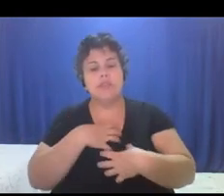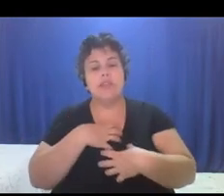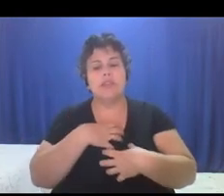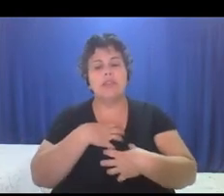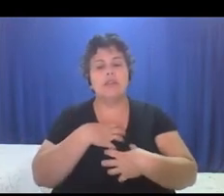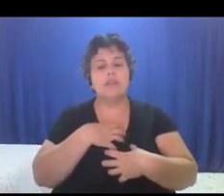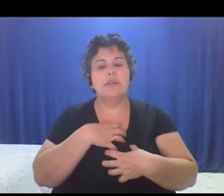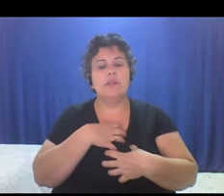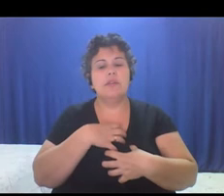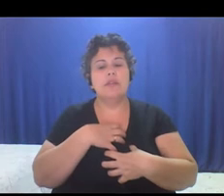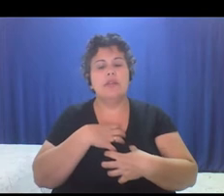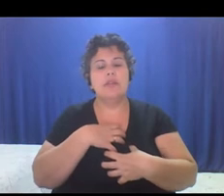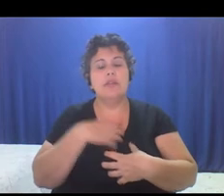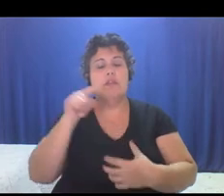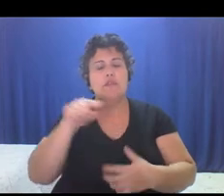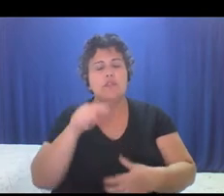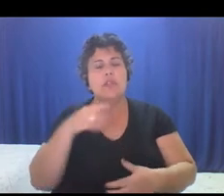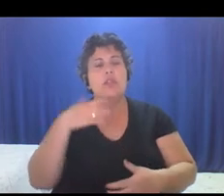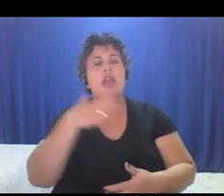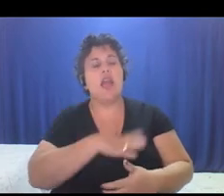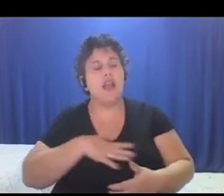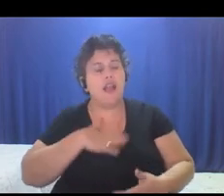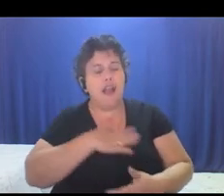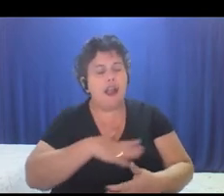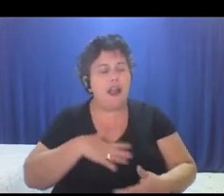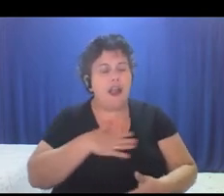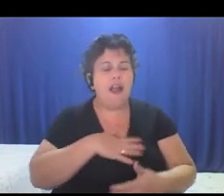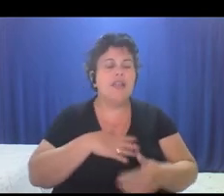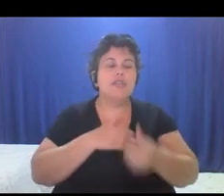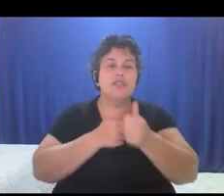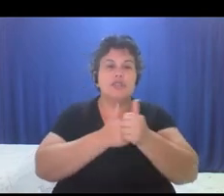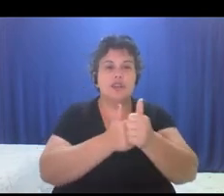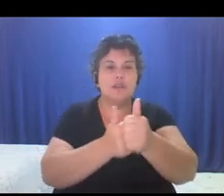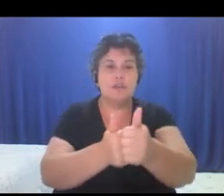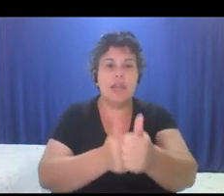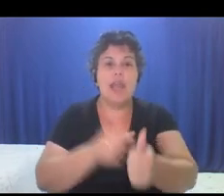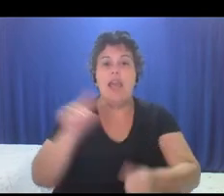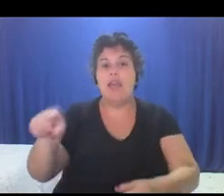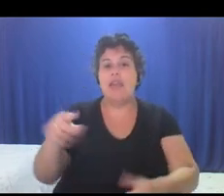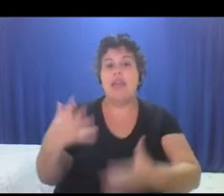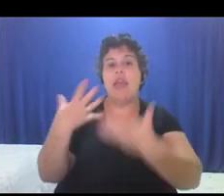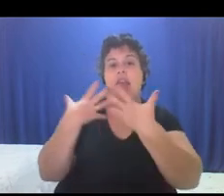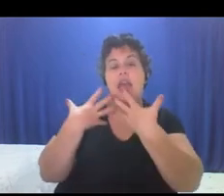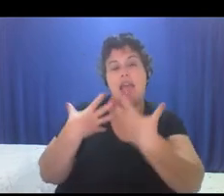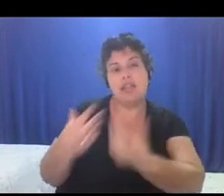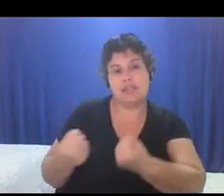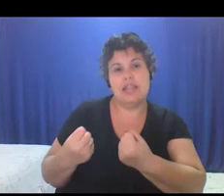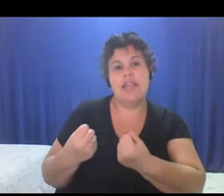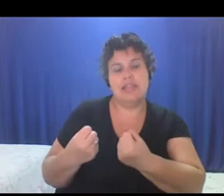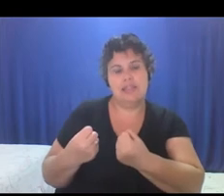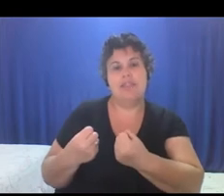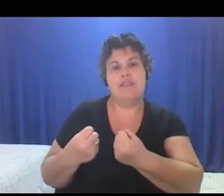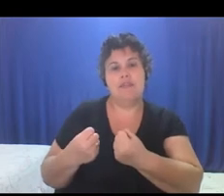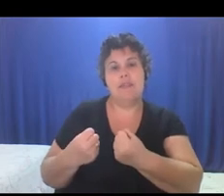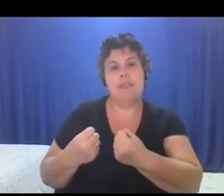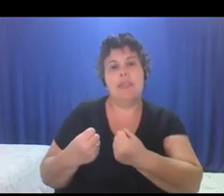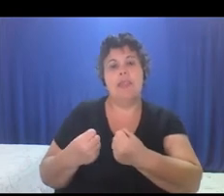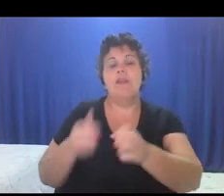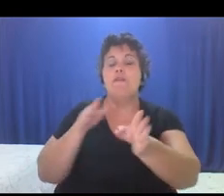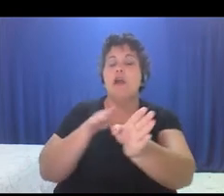maneira gosta de acompanhar e ela tá ali, aceita ser seu career advisor e